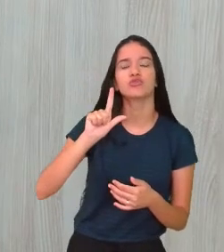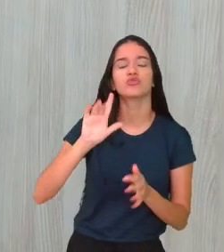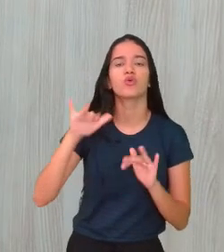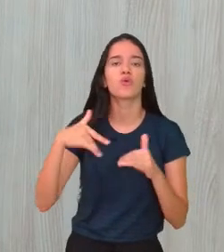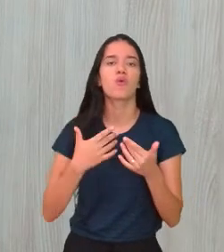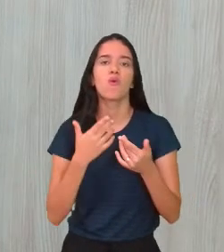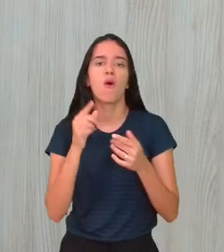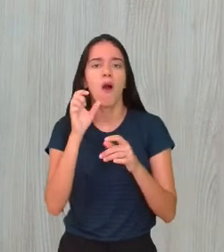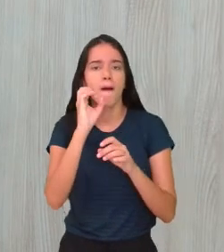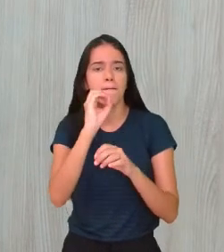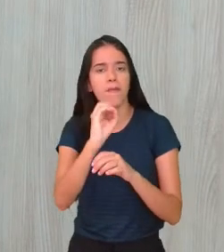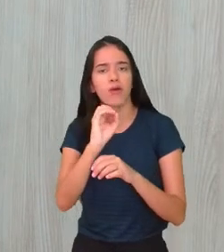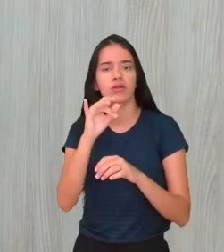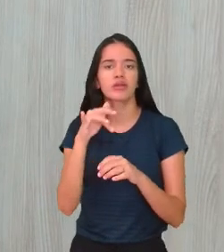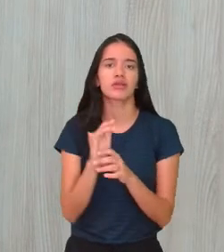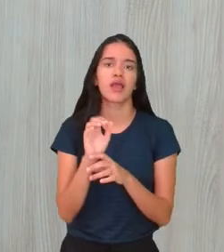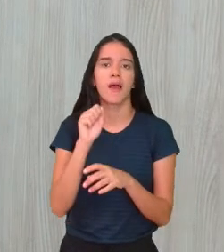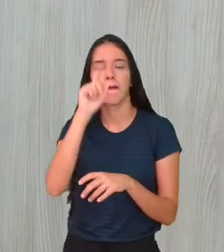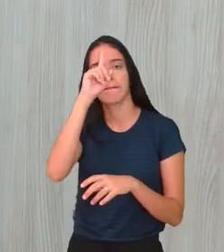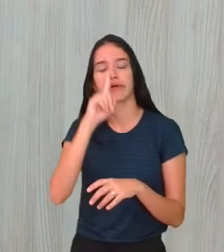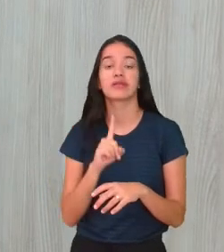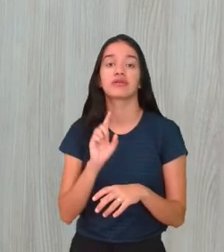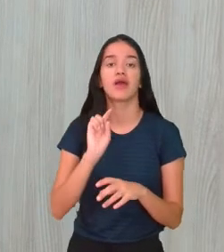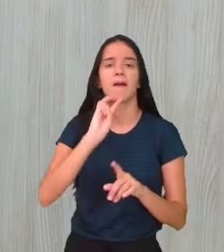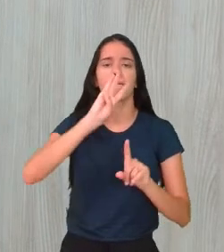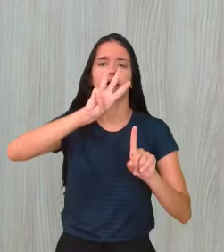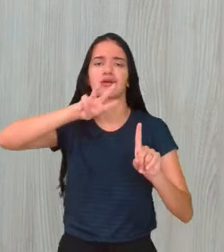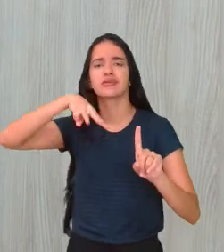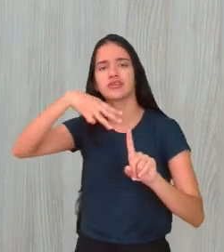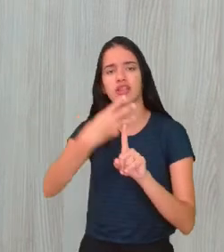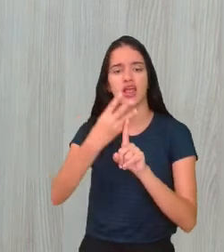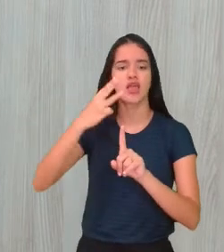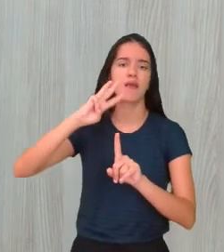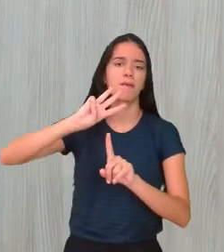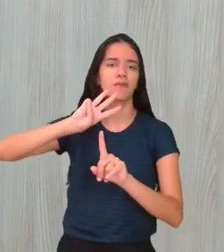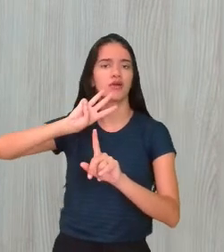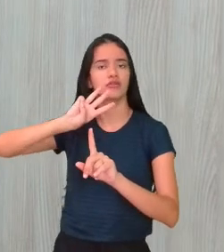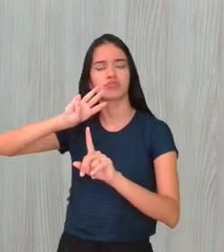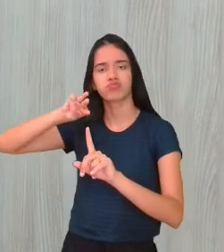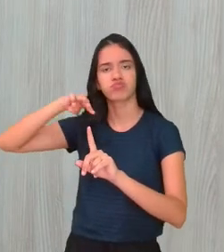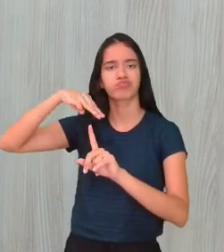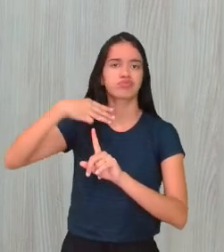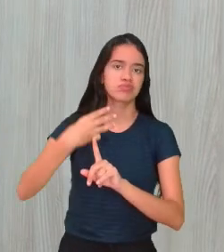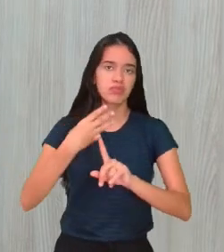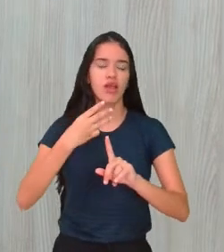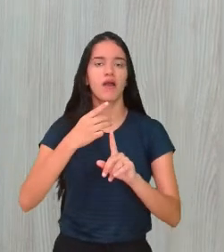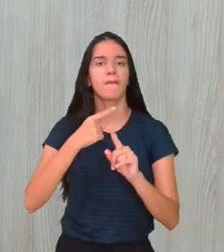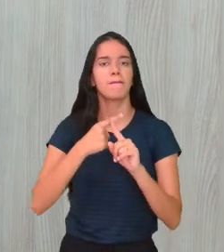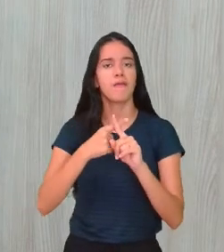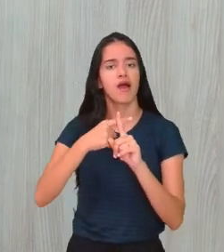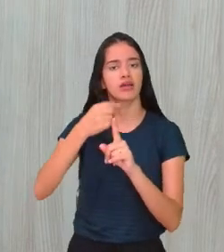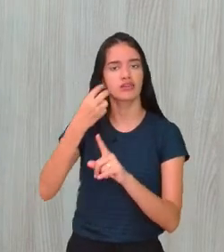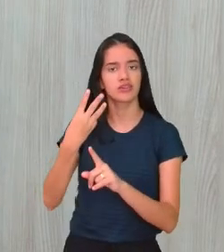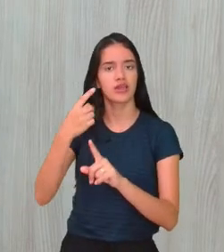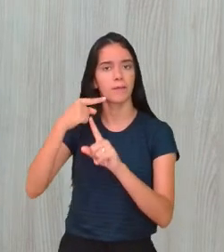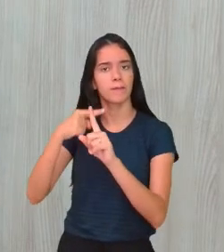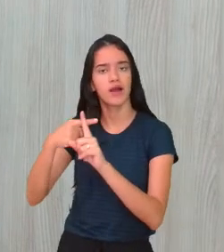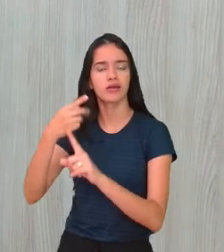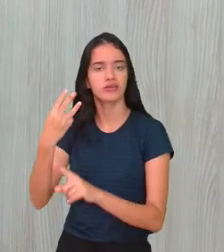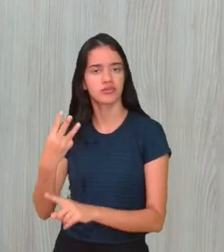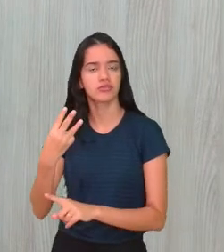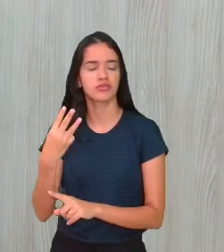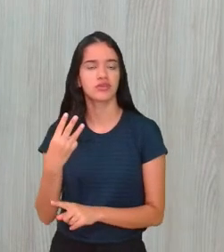amarela, rosa, eu contei 3, depois contei mais 3, depois contei mais 3. Aí, de